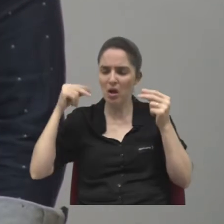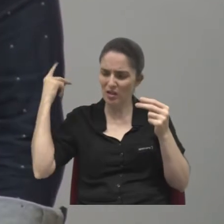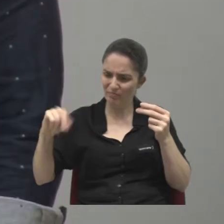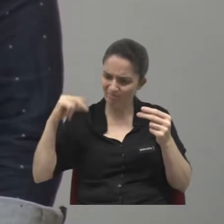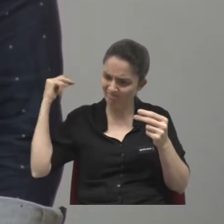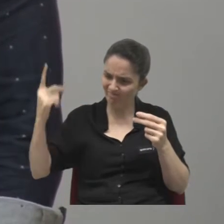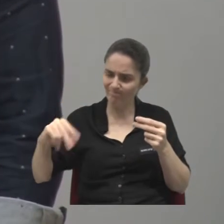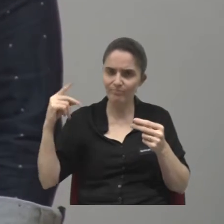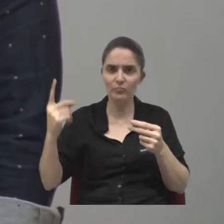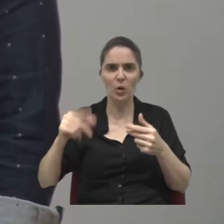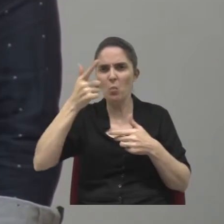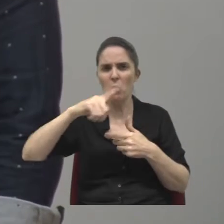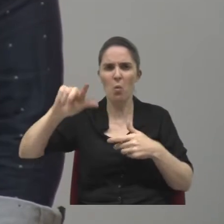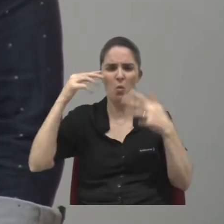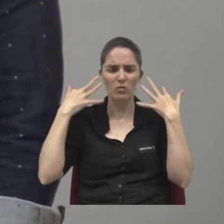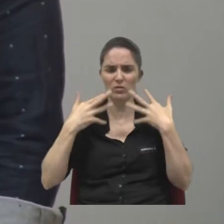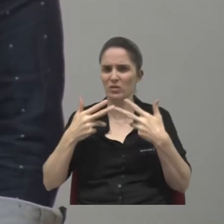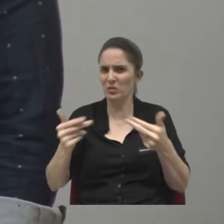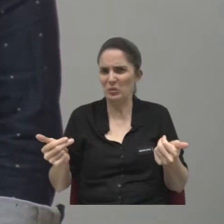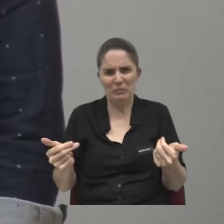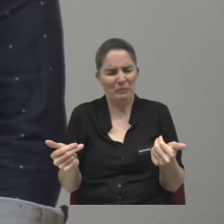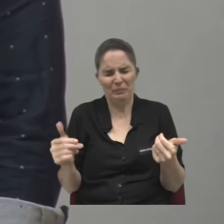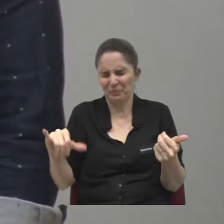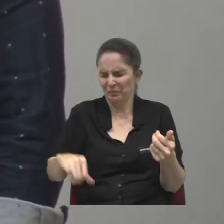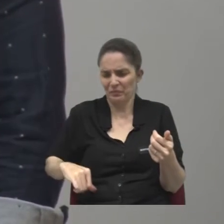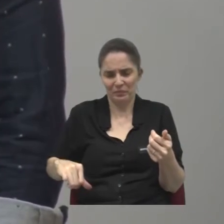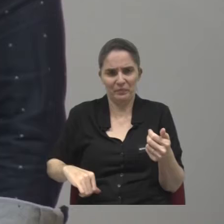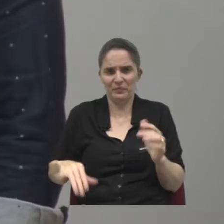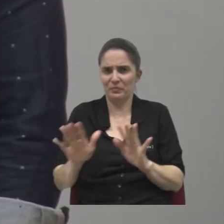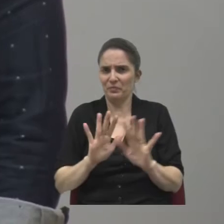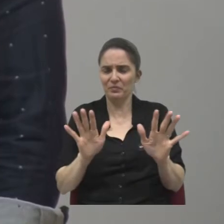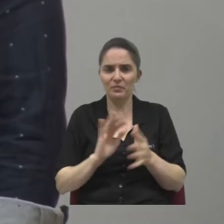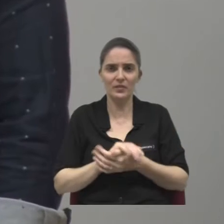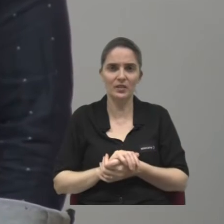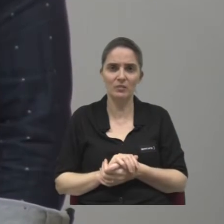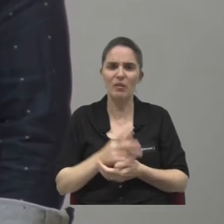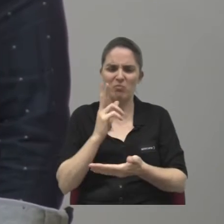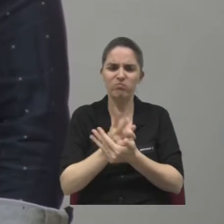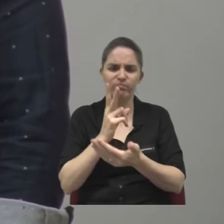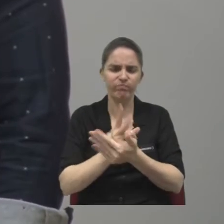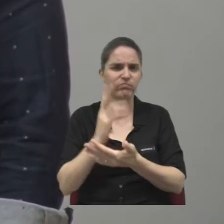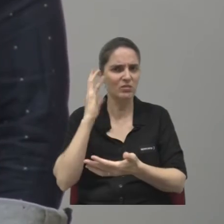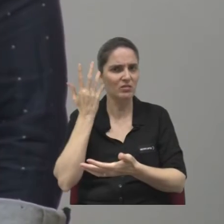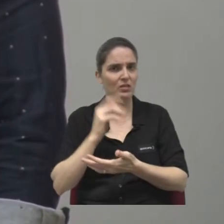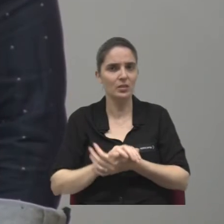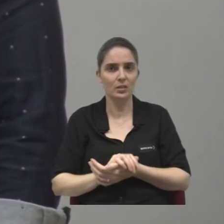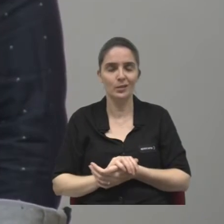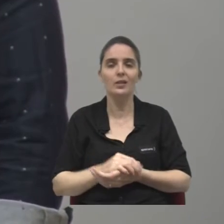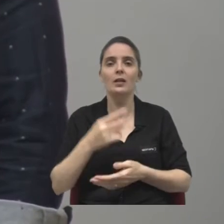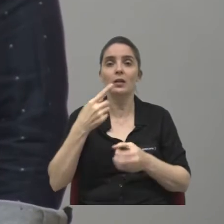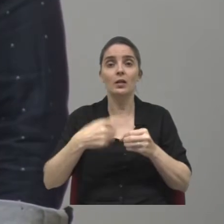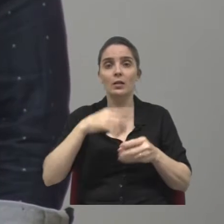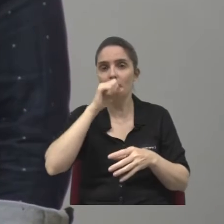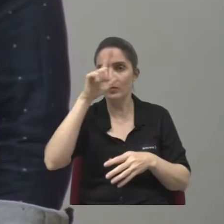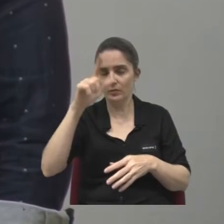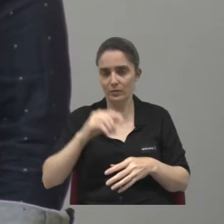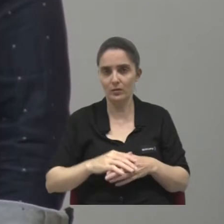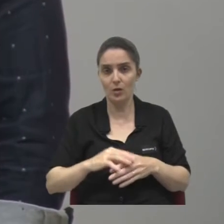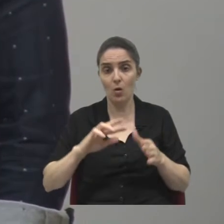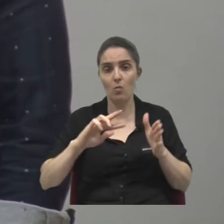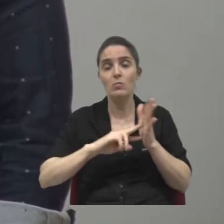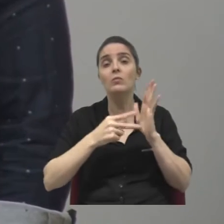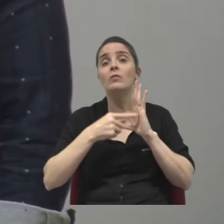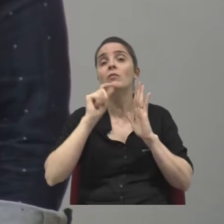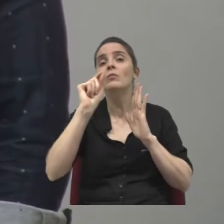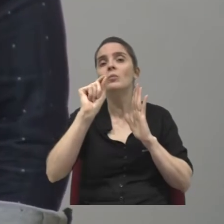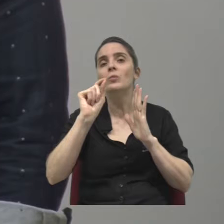animais torturados, isso é com frequência. Então, que a nossa cidade seja o símbolo de sustentabilidade, né, um